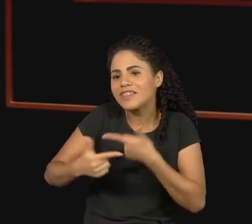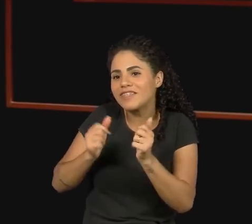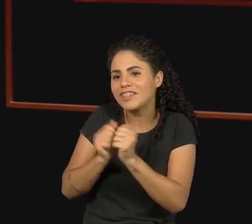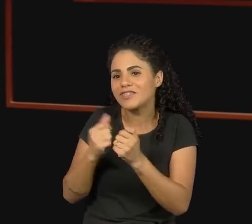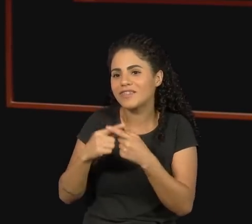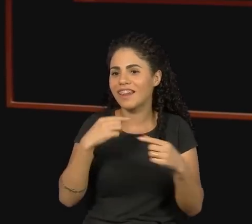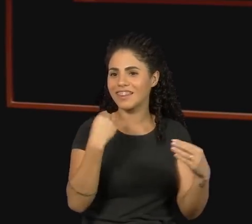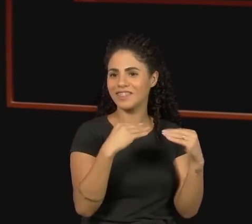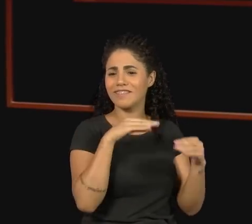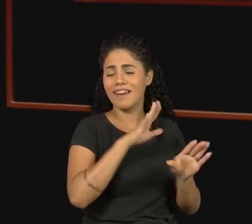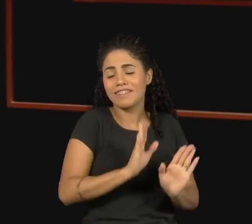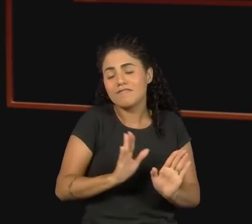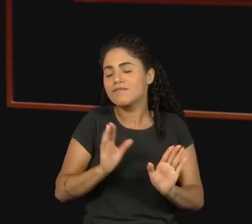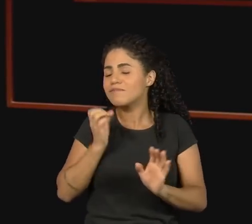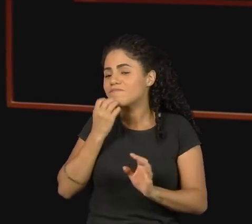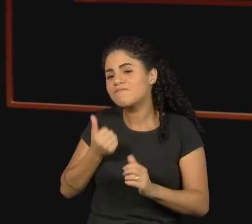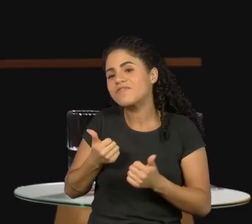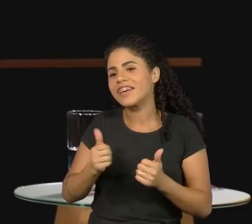meu Deus.